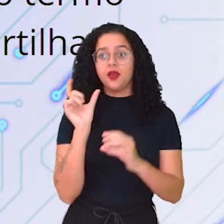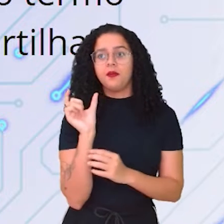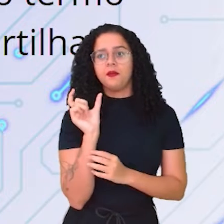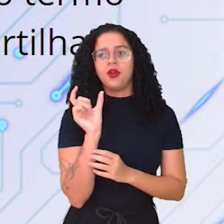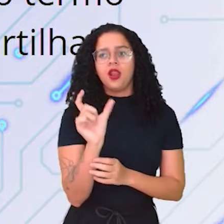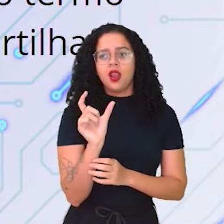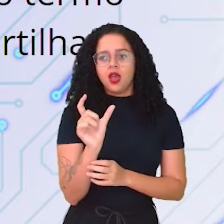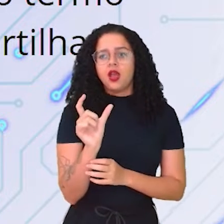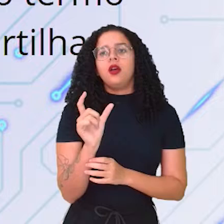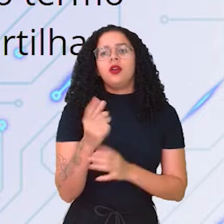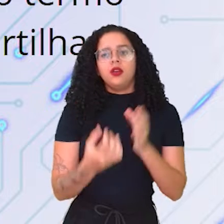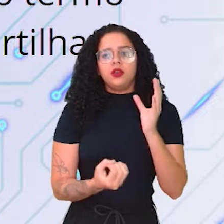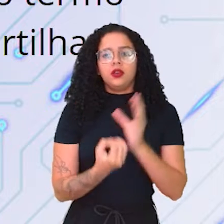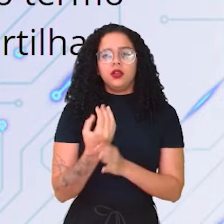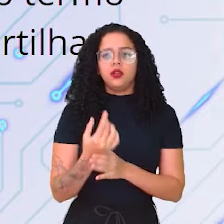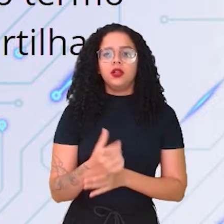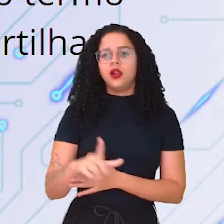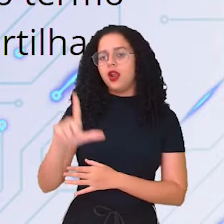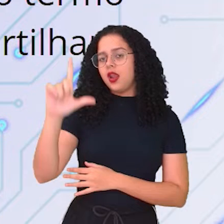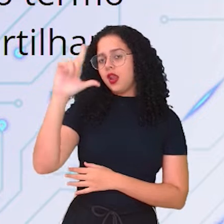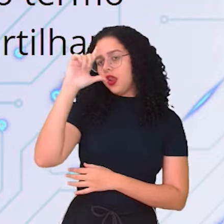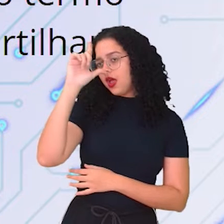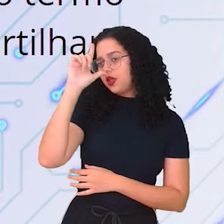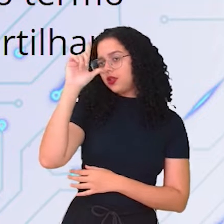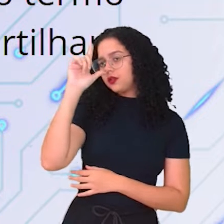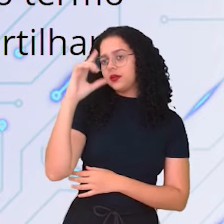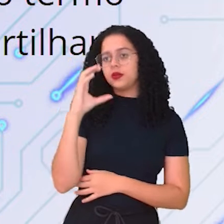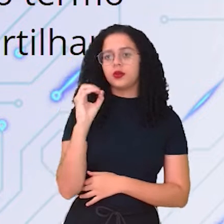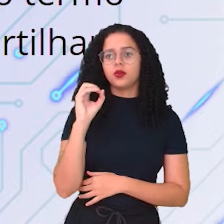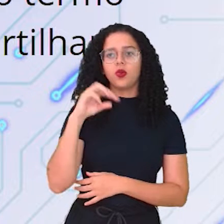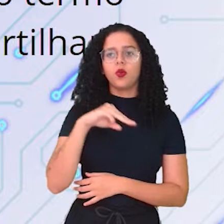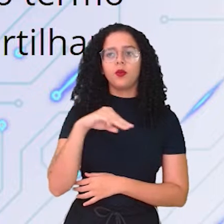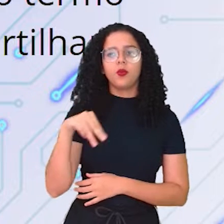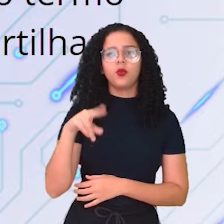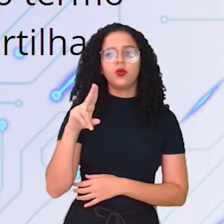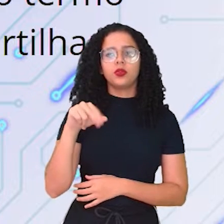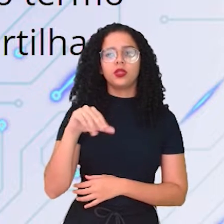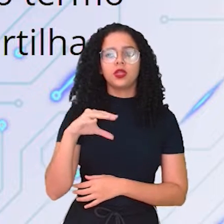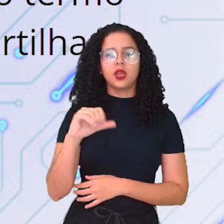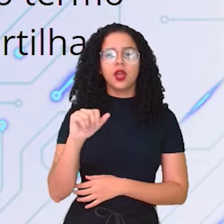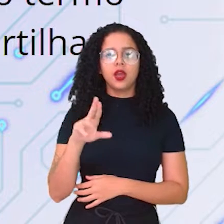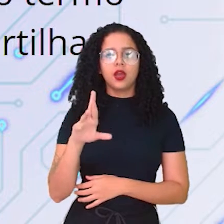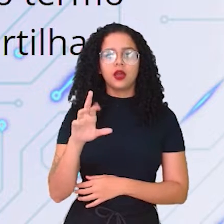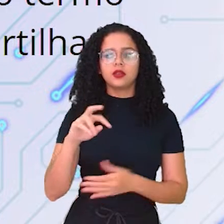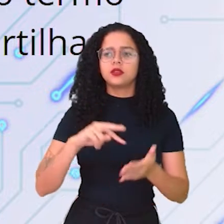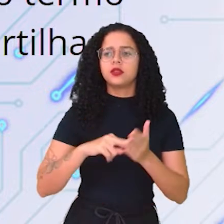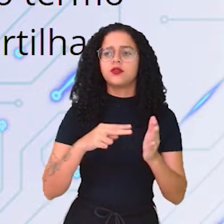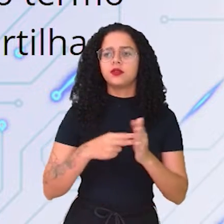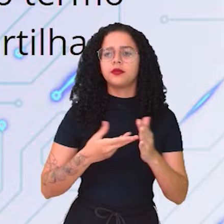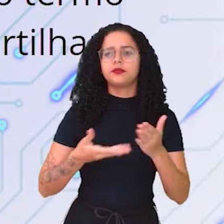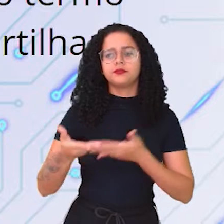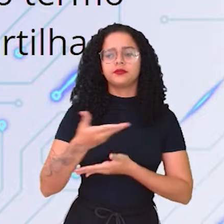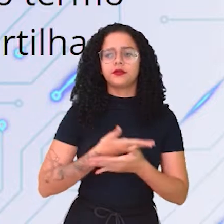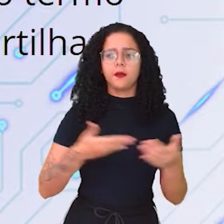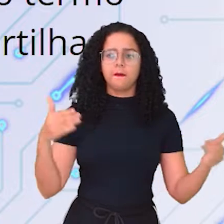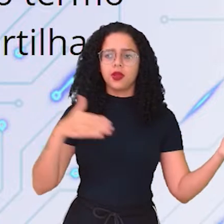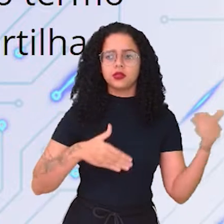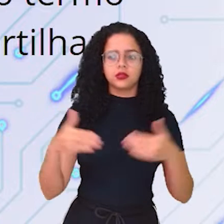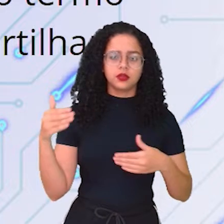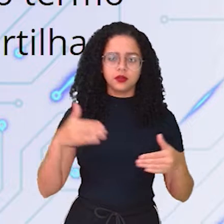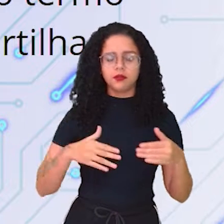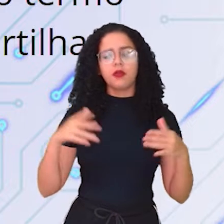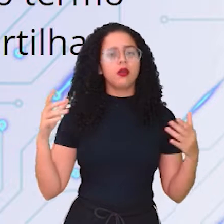derivada do termo latino comunicare, que significa partilhar, participar de